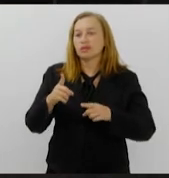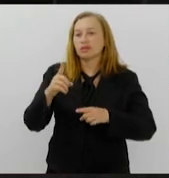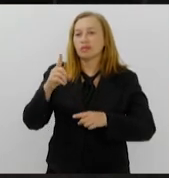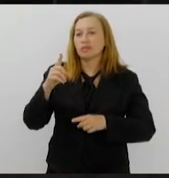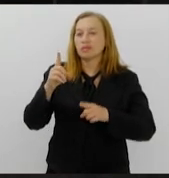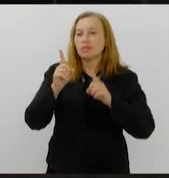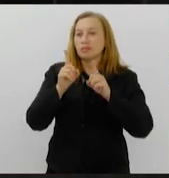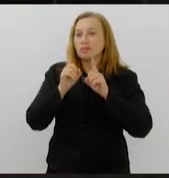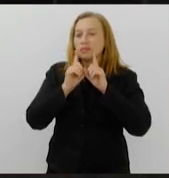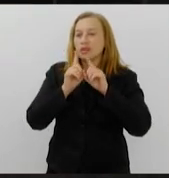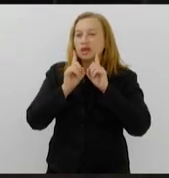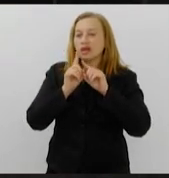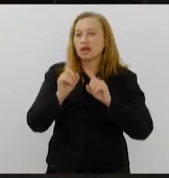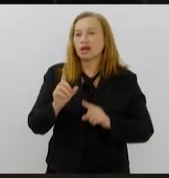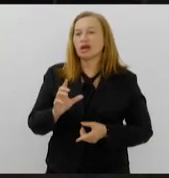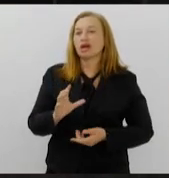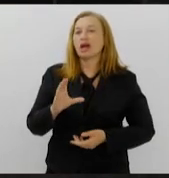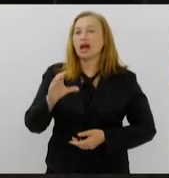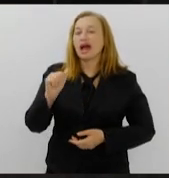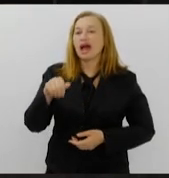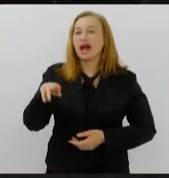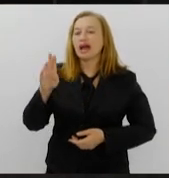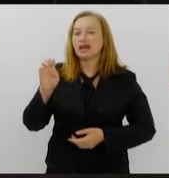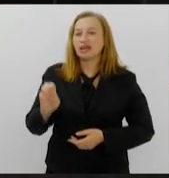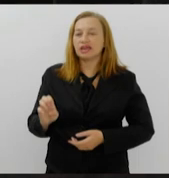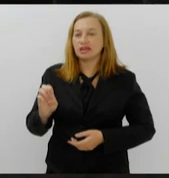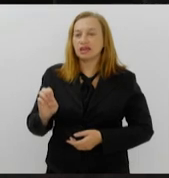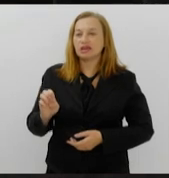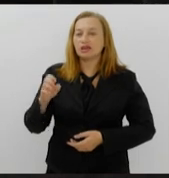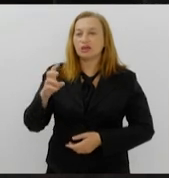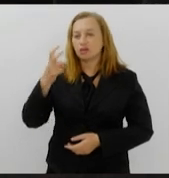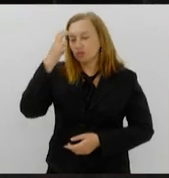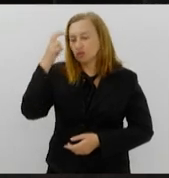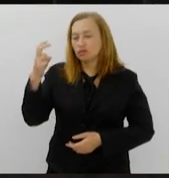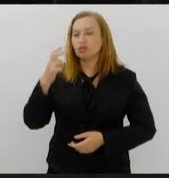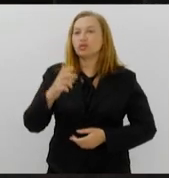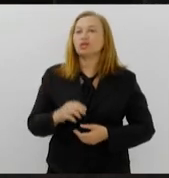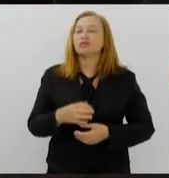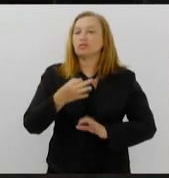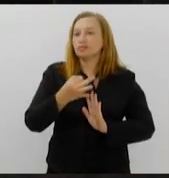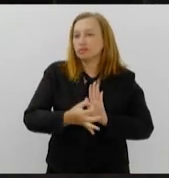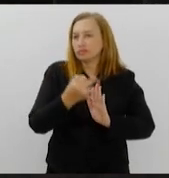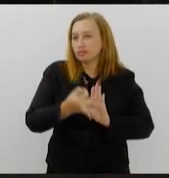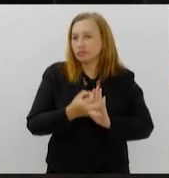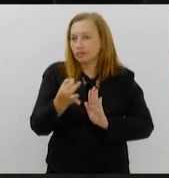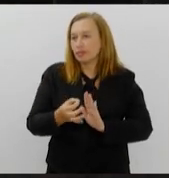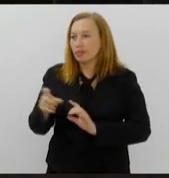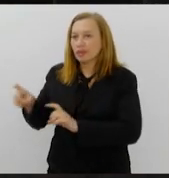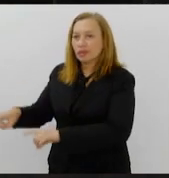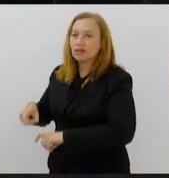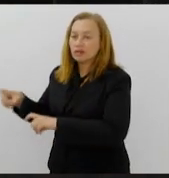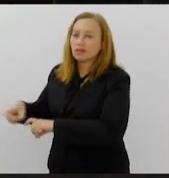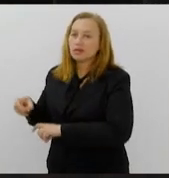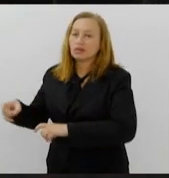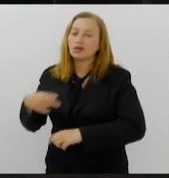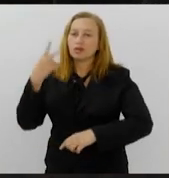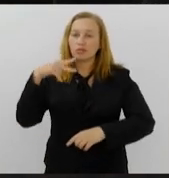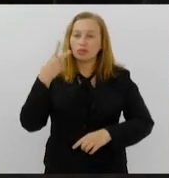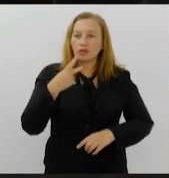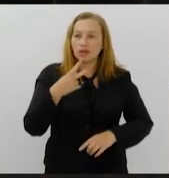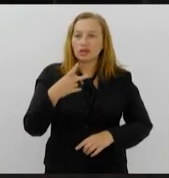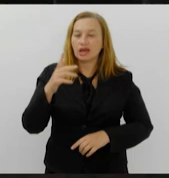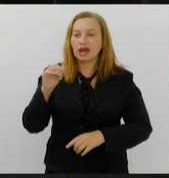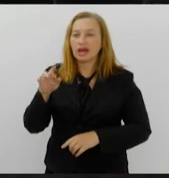aquicultura. Parecer das comissões de Constituição e Justiça pela juridicidade de agricultura, pecuária e política rural, agrária e